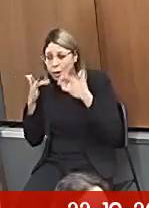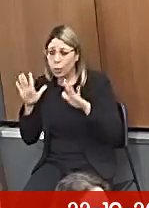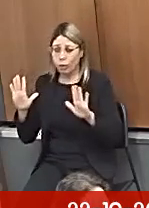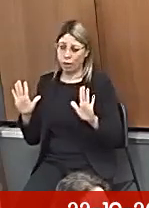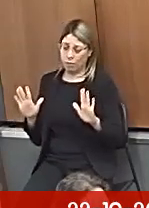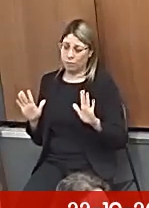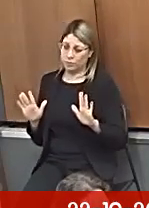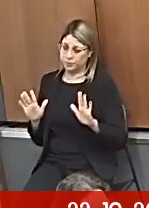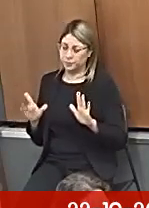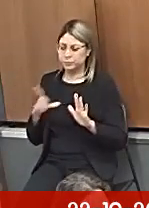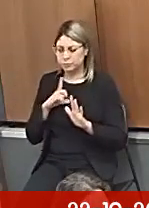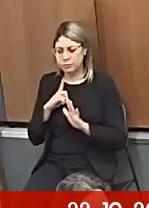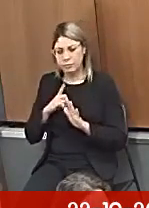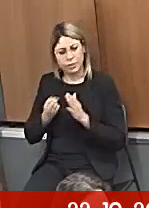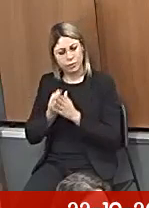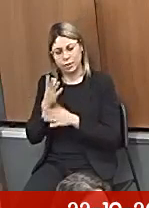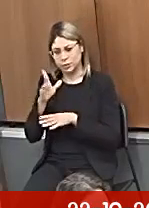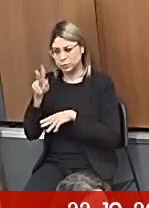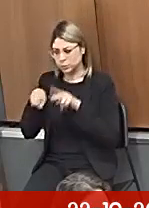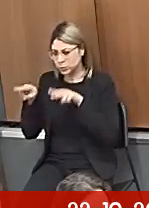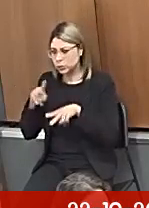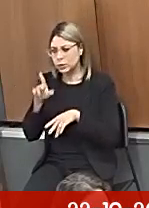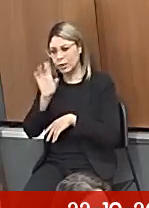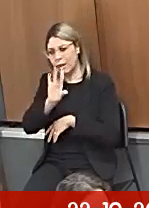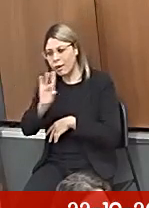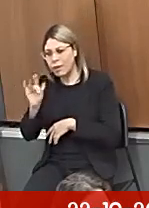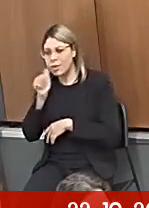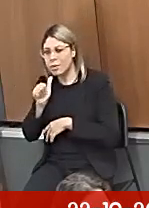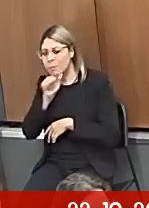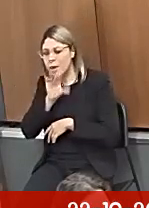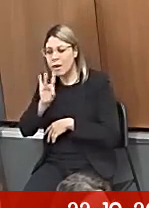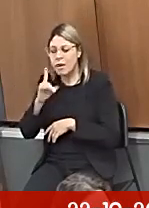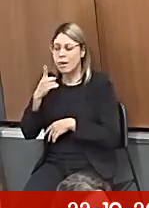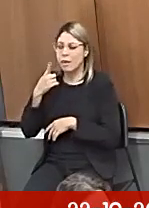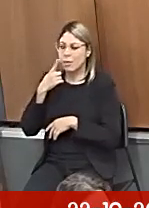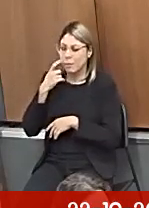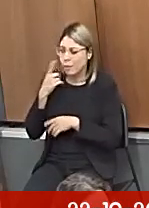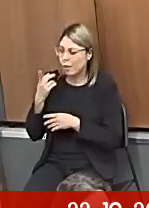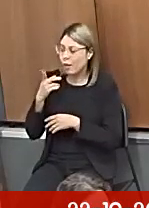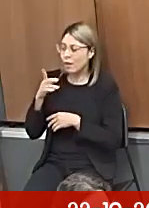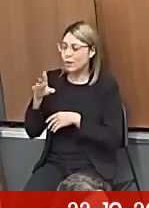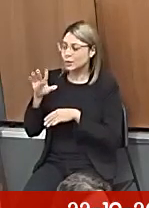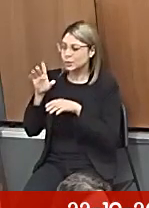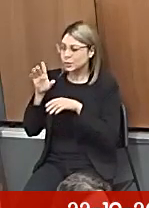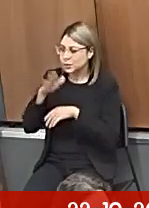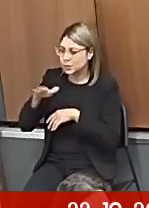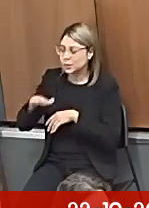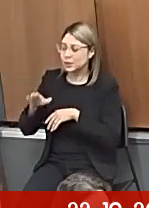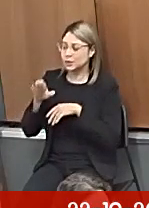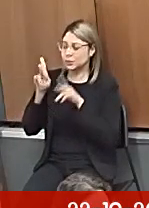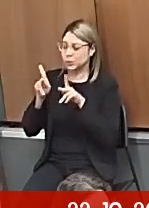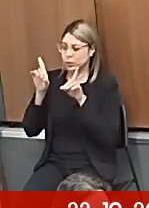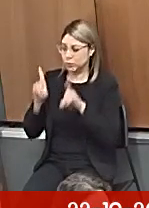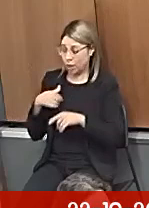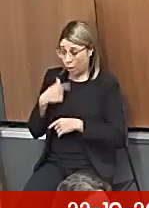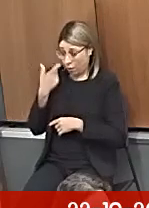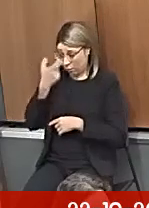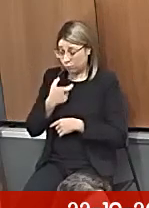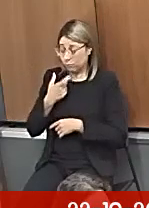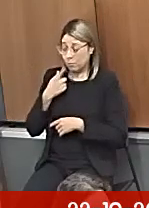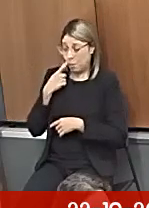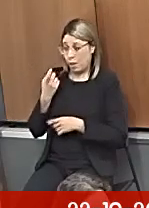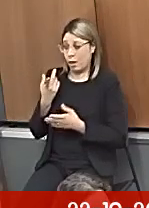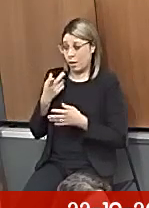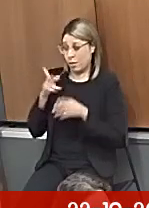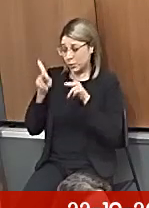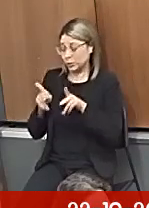representado, vários olhos para a gente. São cada mãe, cada pai das crianças com deficiência. Eu sou um pai de uma criança com deficiência, meu filho tem